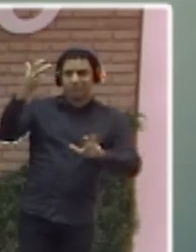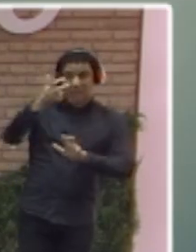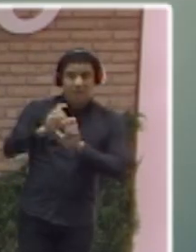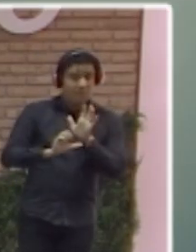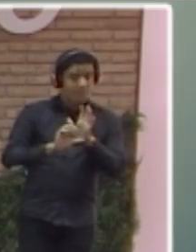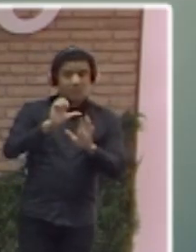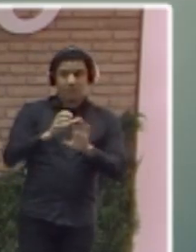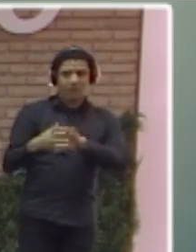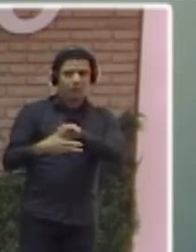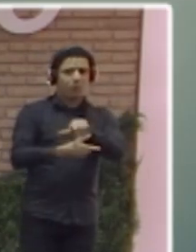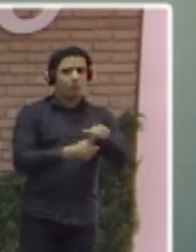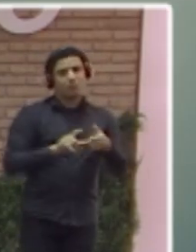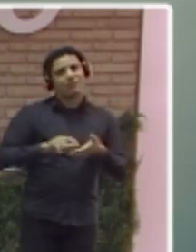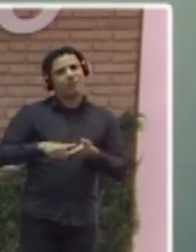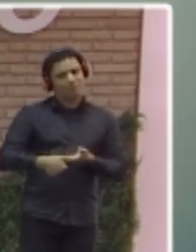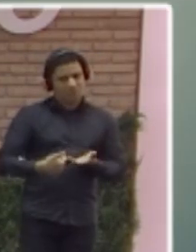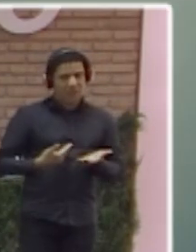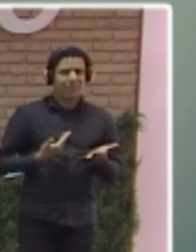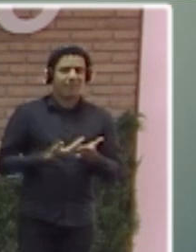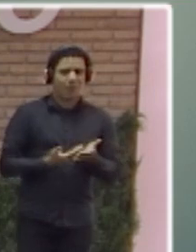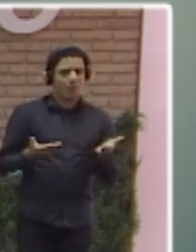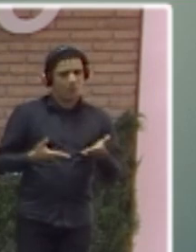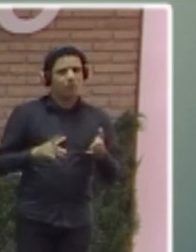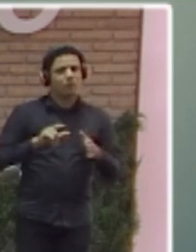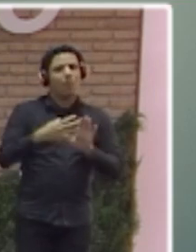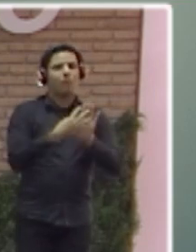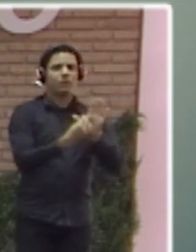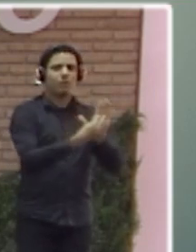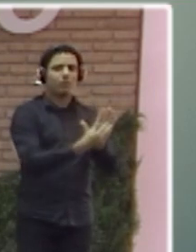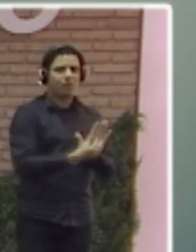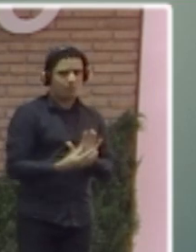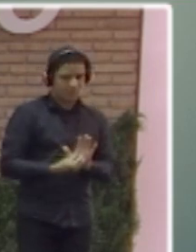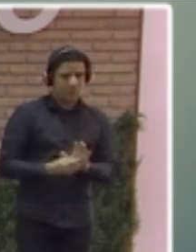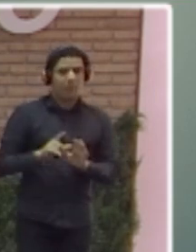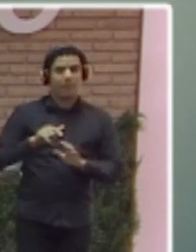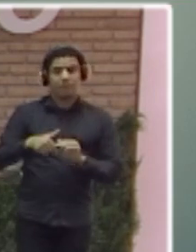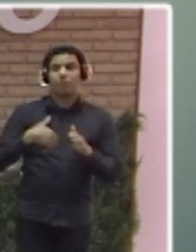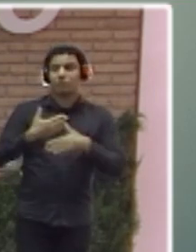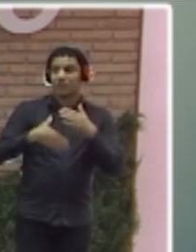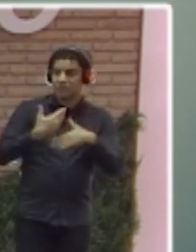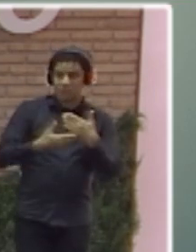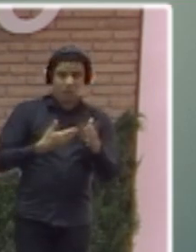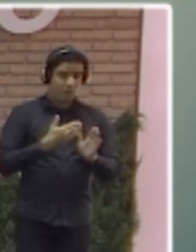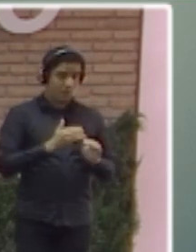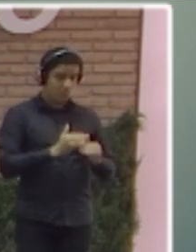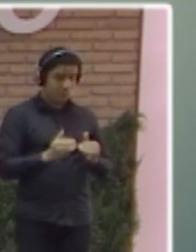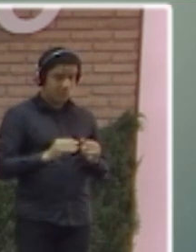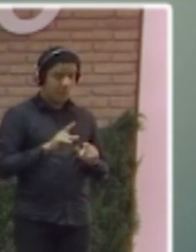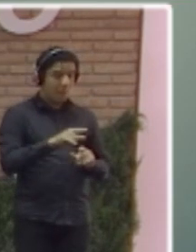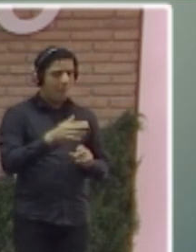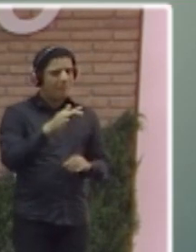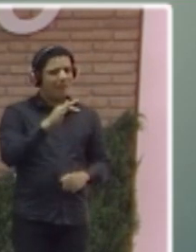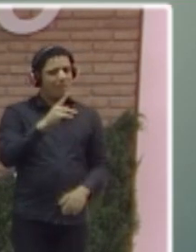Mace desenvolvendo um processo para pré-fabricação